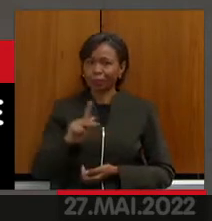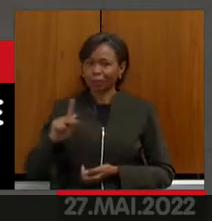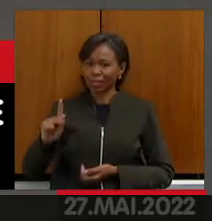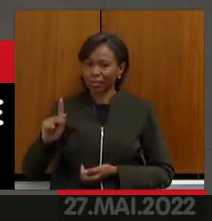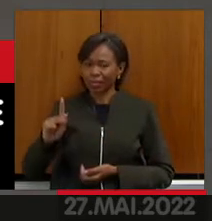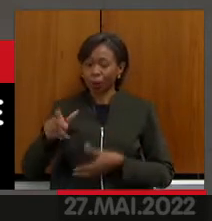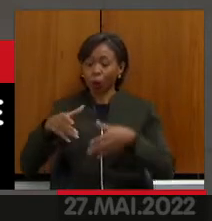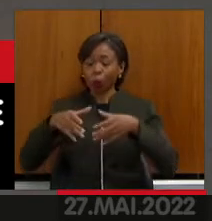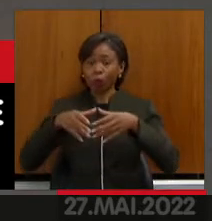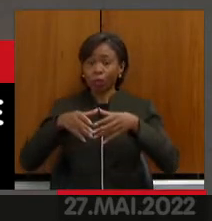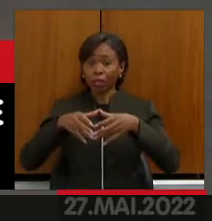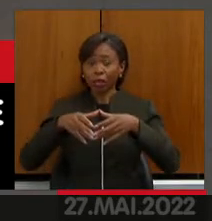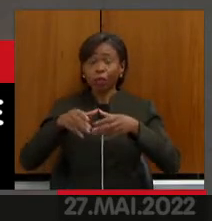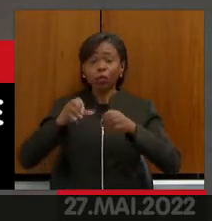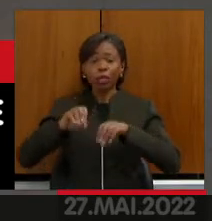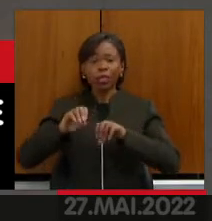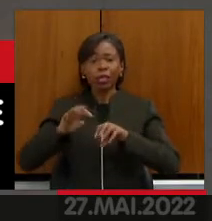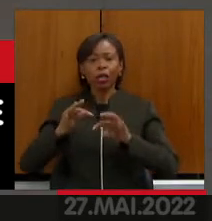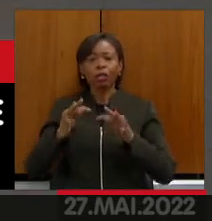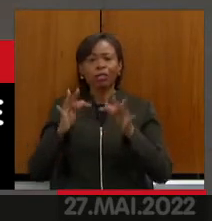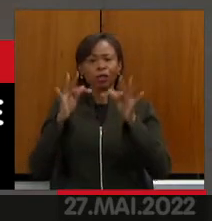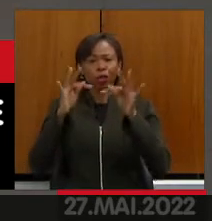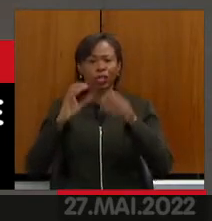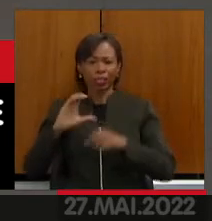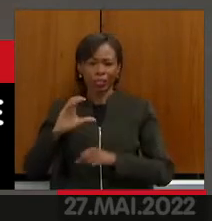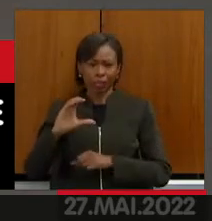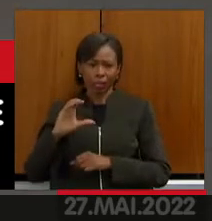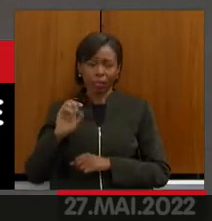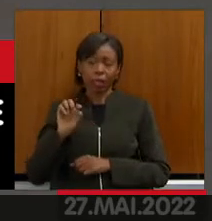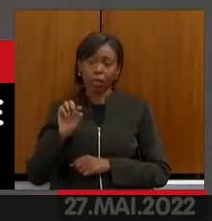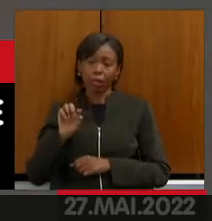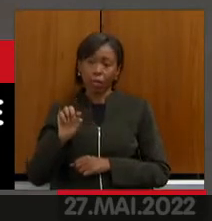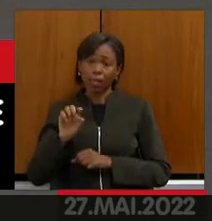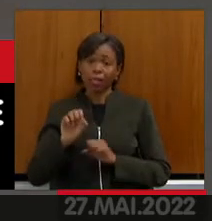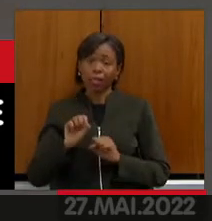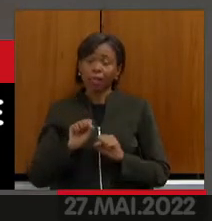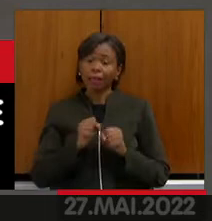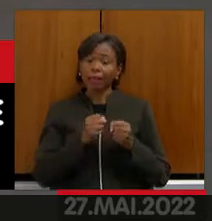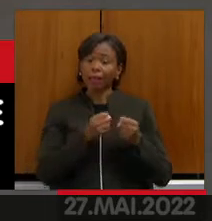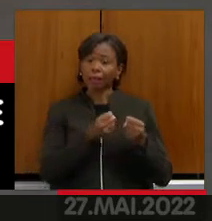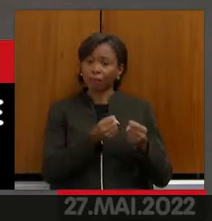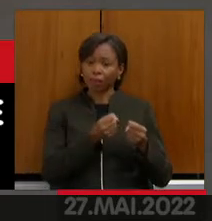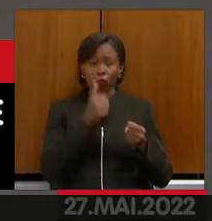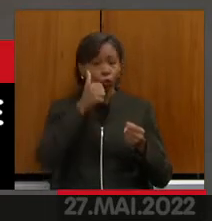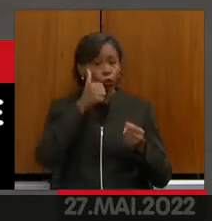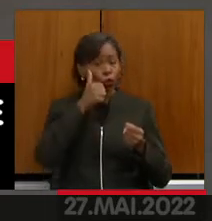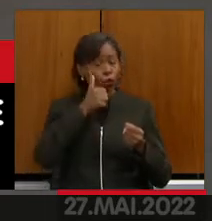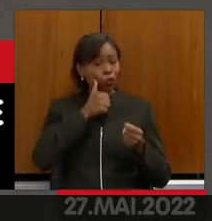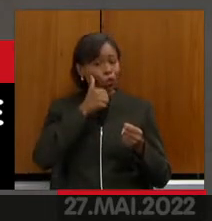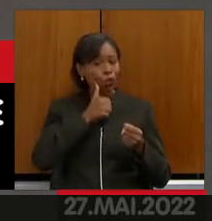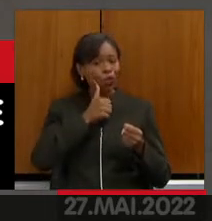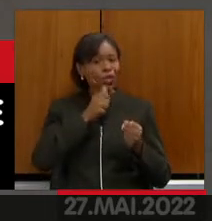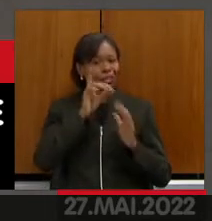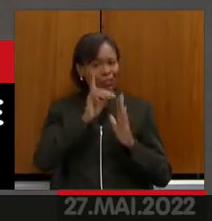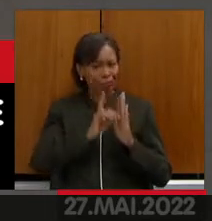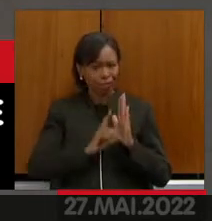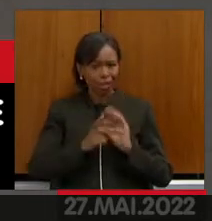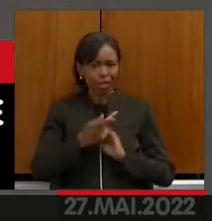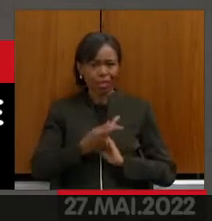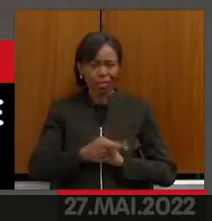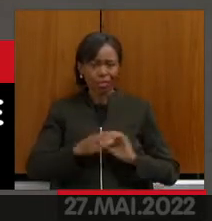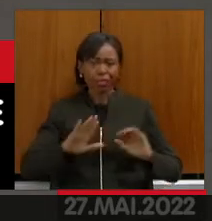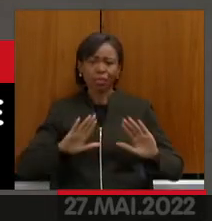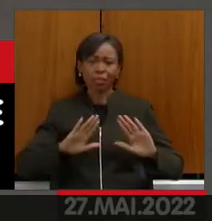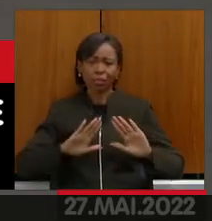de Educação Ciência e Tecnologia e membro da comissão de defesa dos direitos da mulher da Assembleia Legislativa do Estado